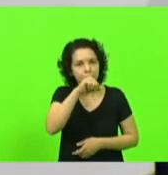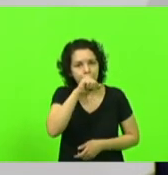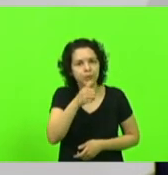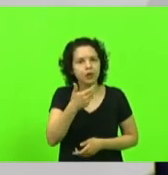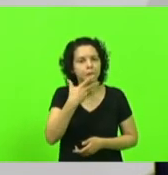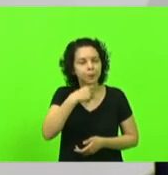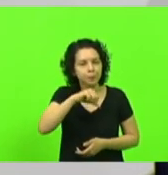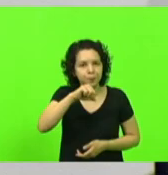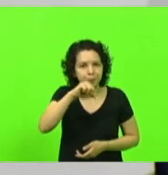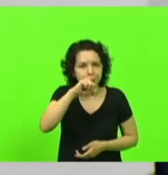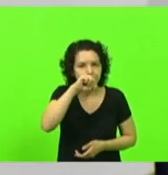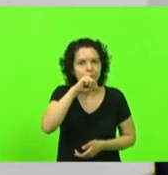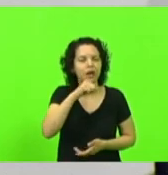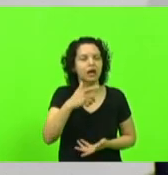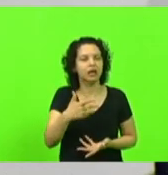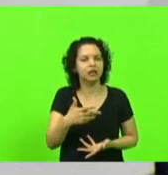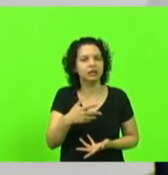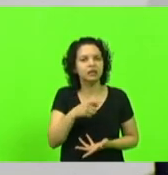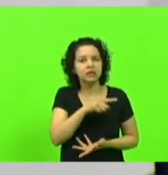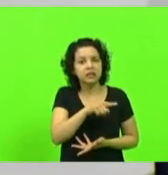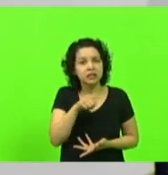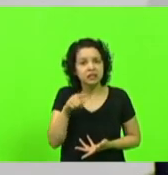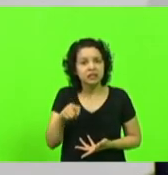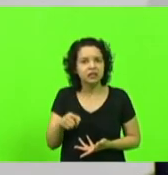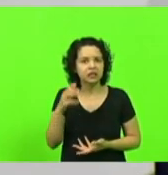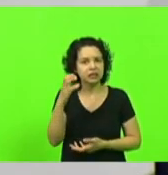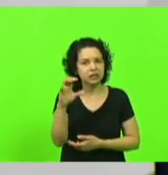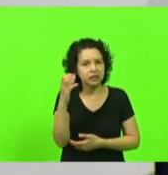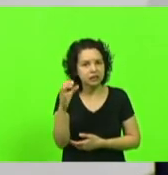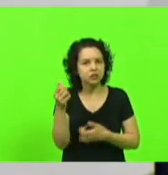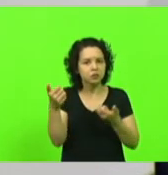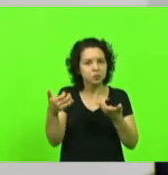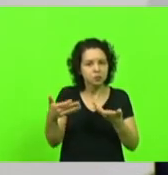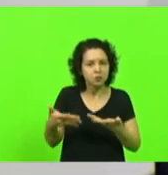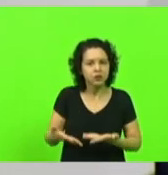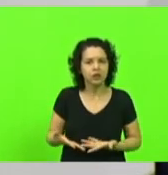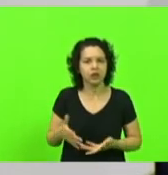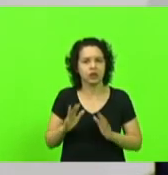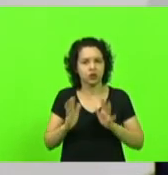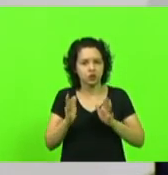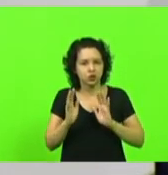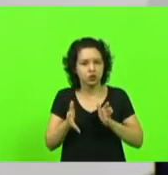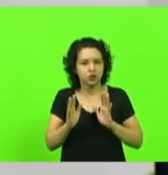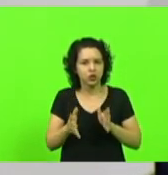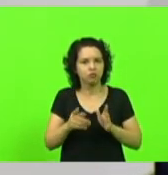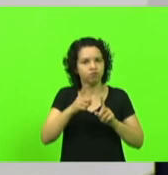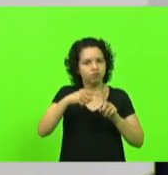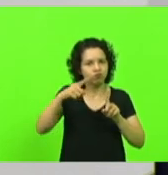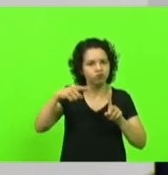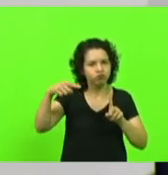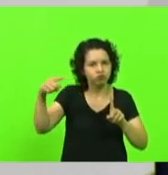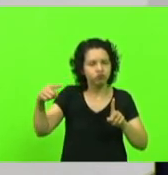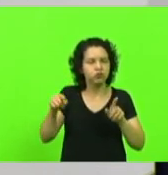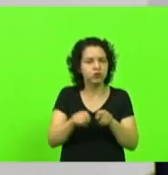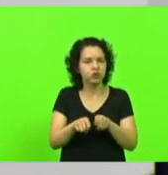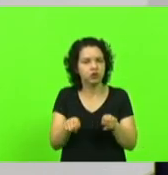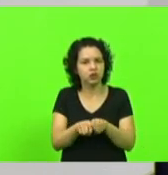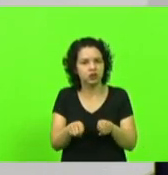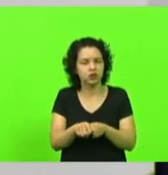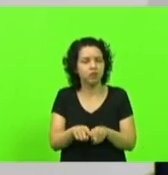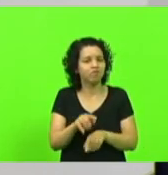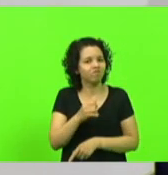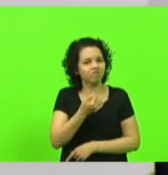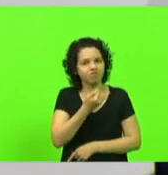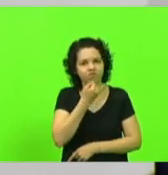que atenda o que fala a ciência, o que preconiza a ciência, aos dados, mas, infelizmente,